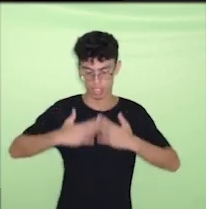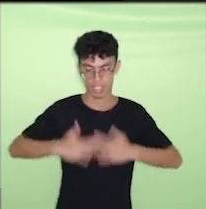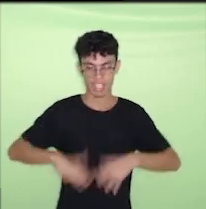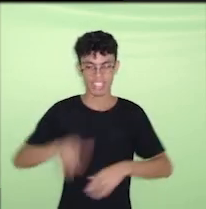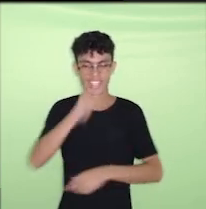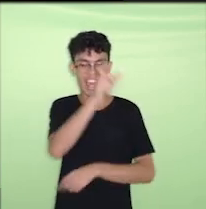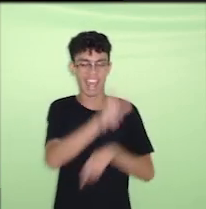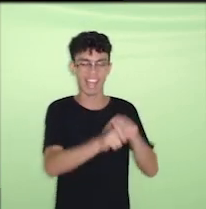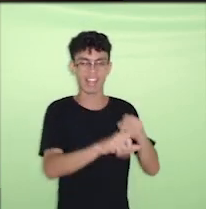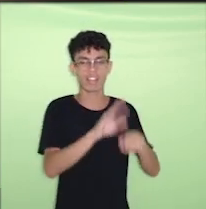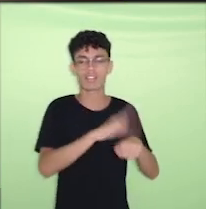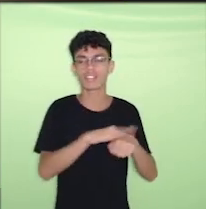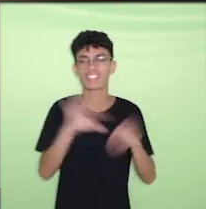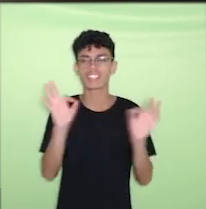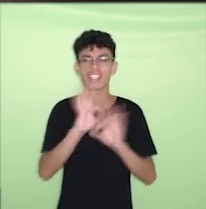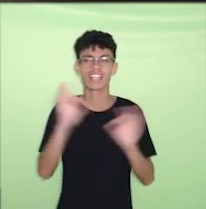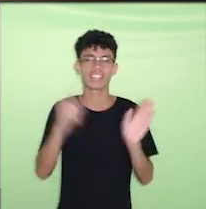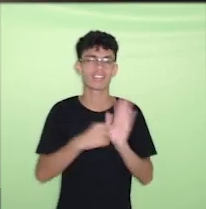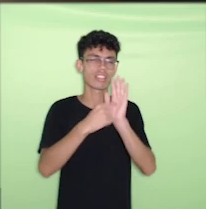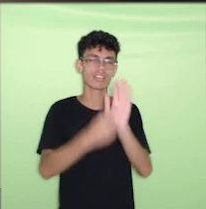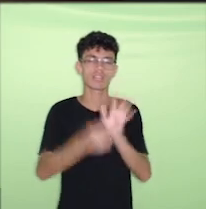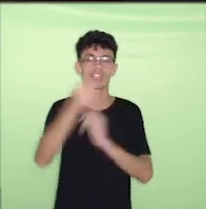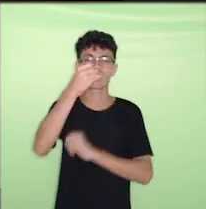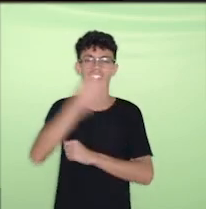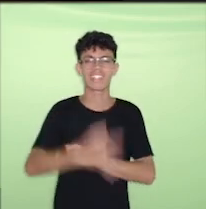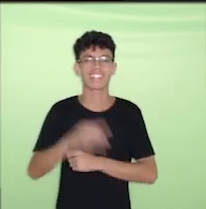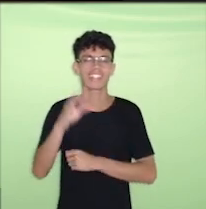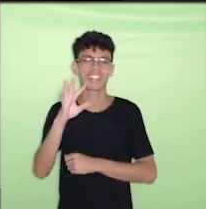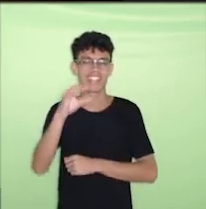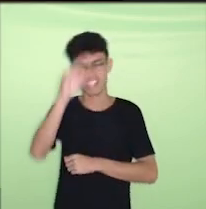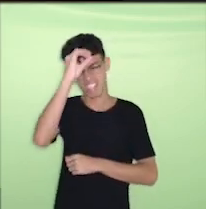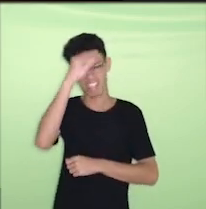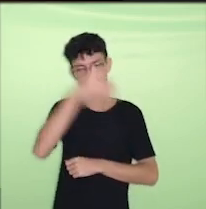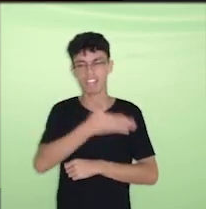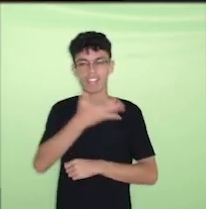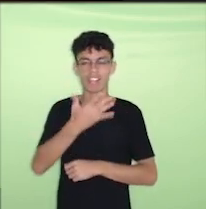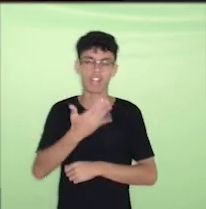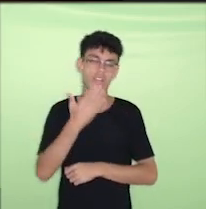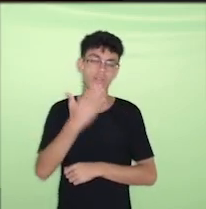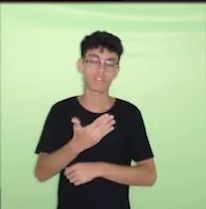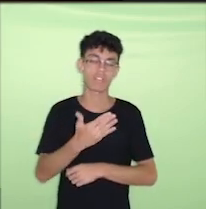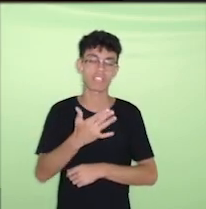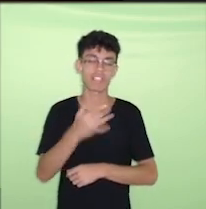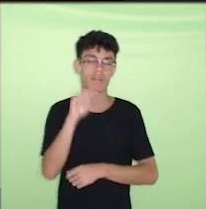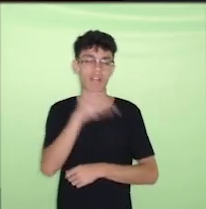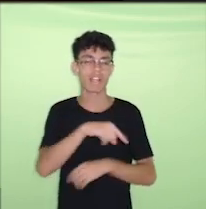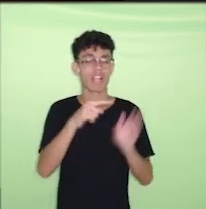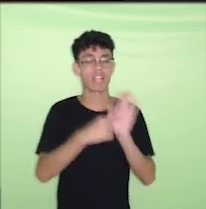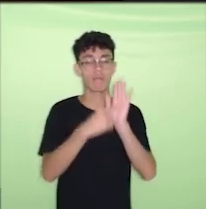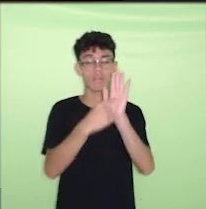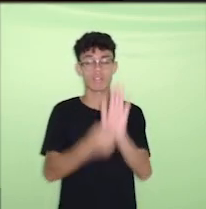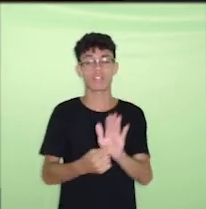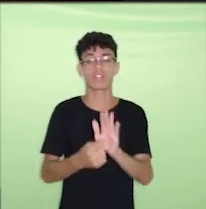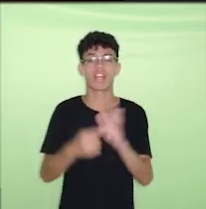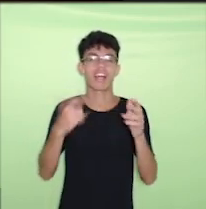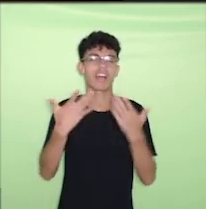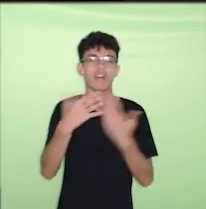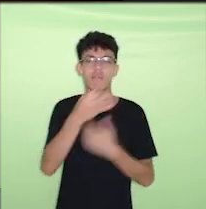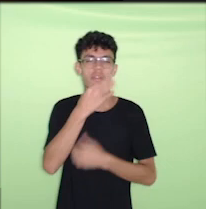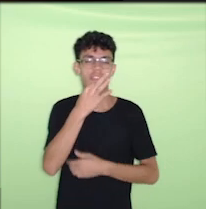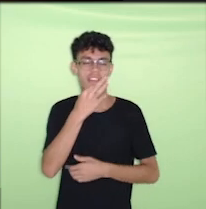não traçará nada, nem explicará nada, é inútil. Nós pedimos uma demonstração evidente dessa